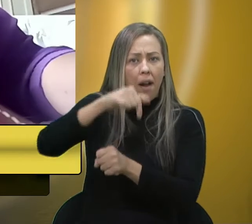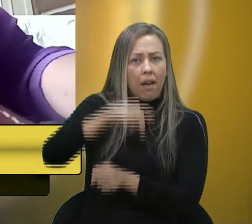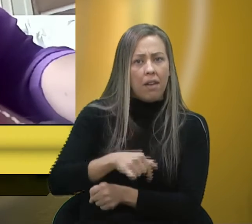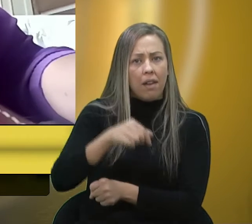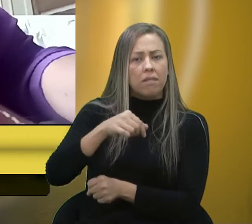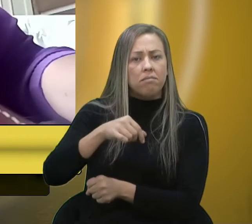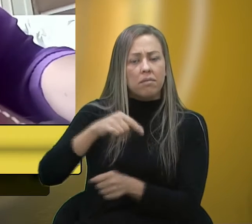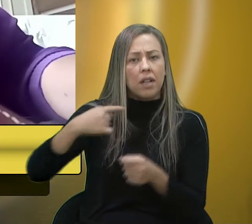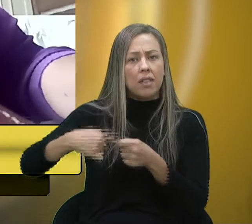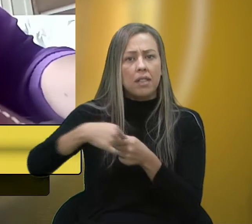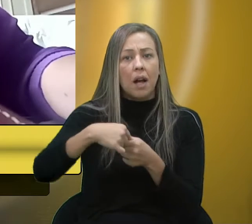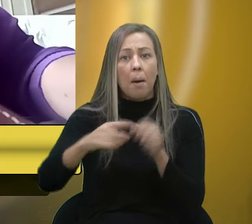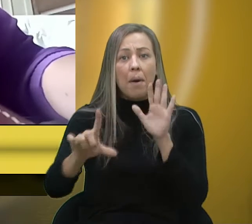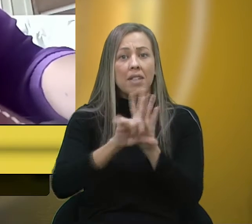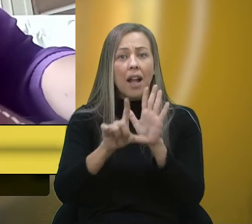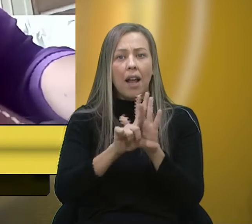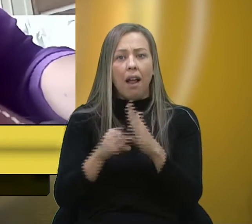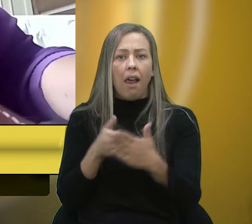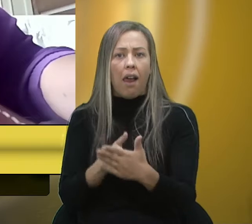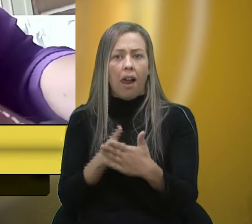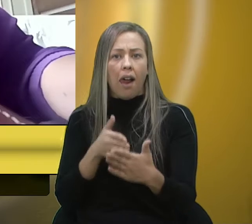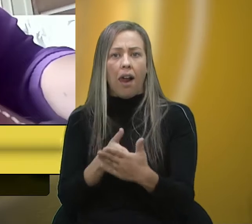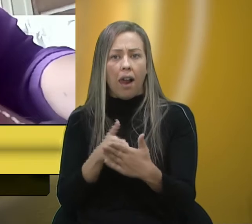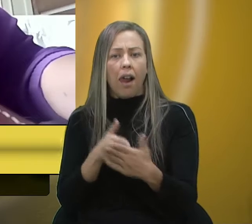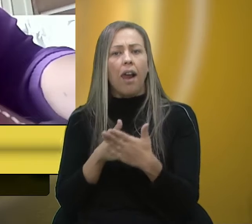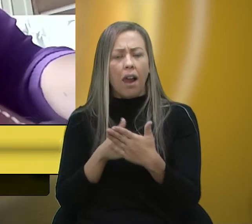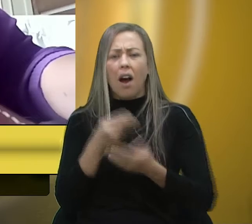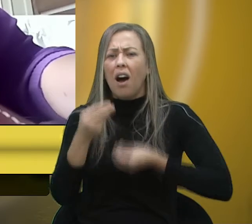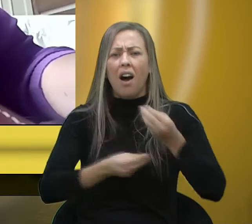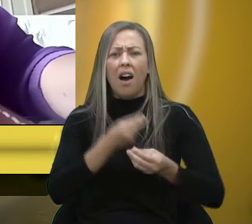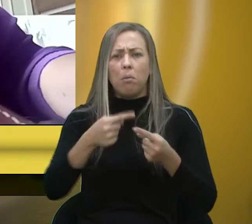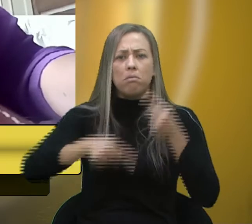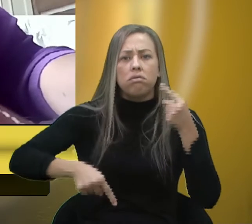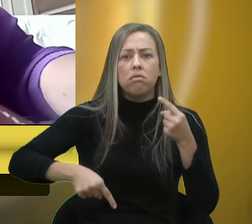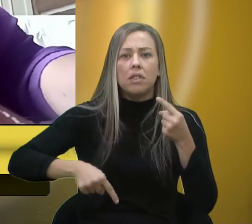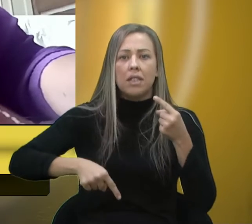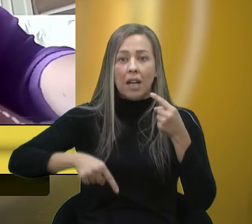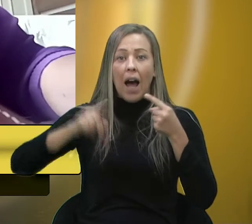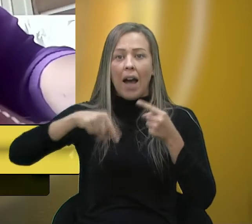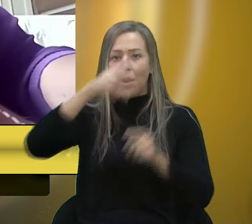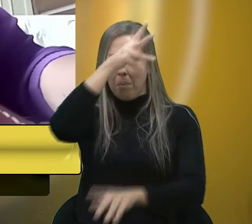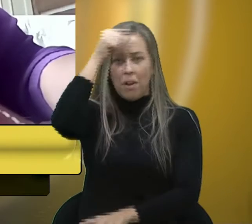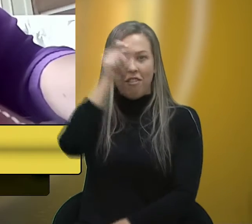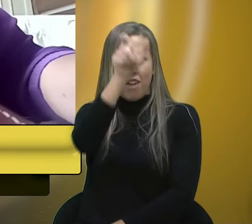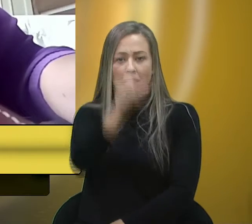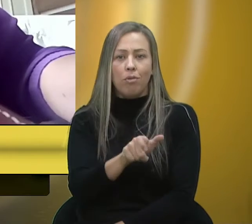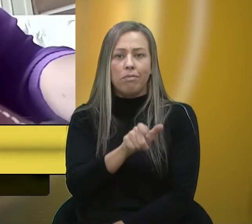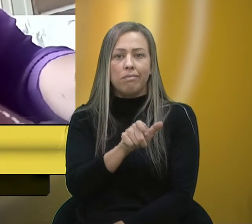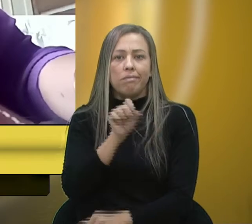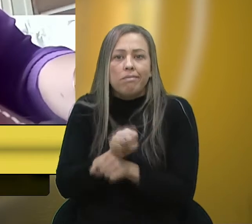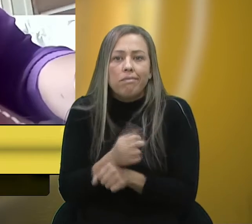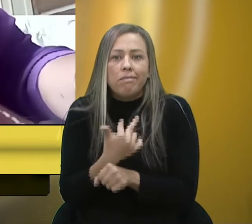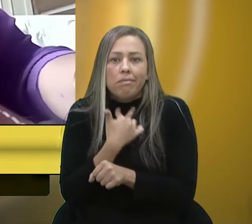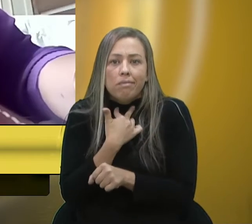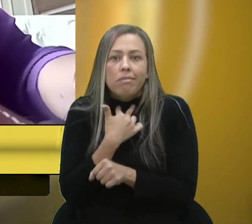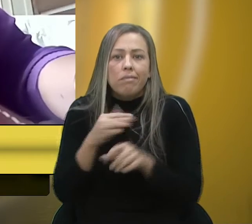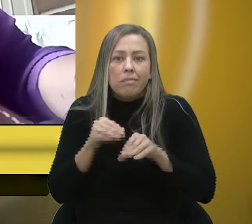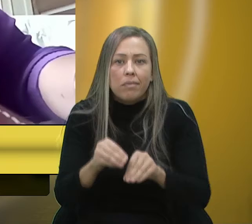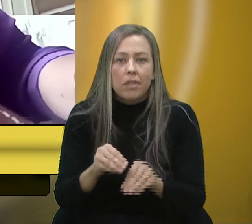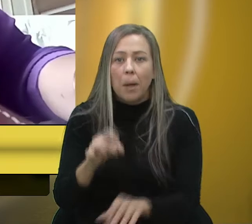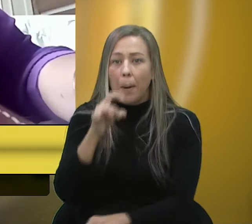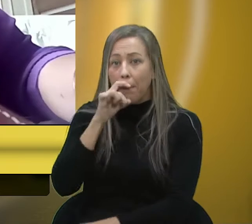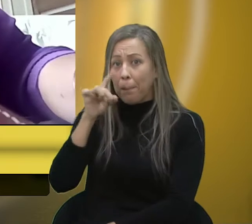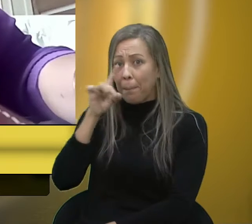mas a lei não está permitindo. Então, o nosso prefeito fica de mãos atadas, né? Os